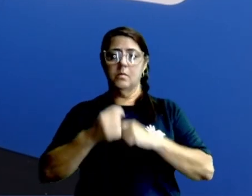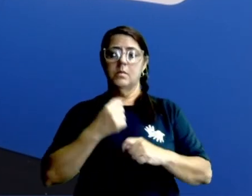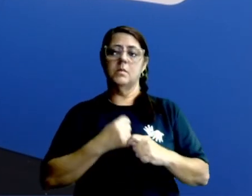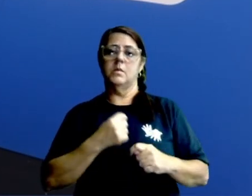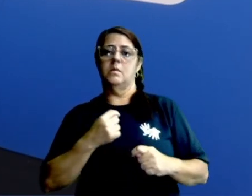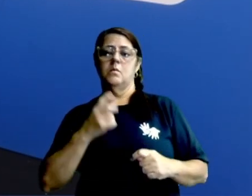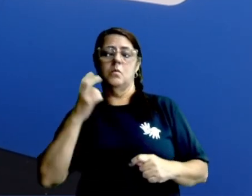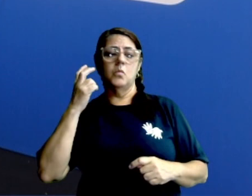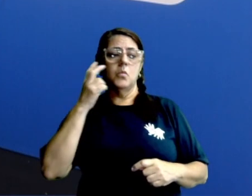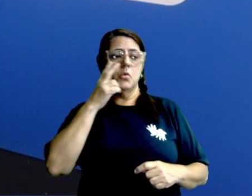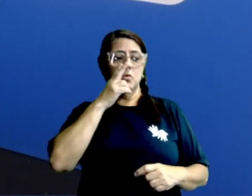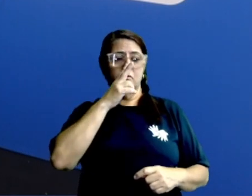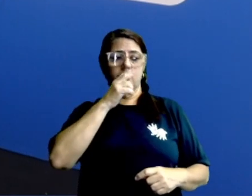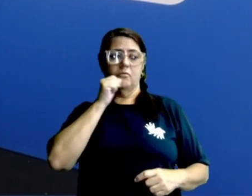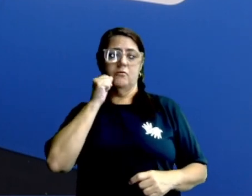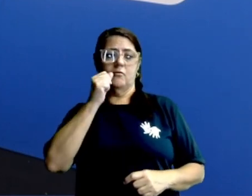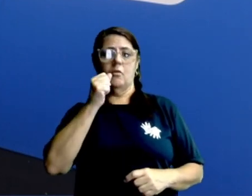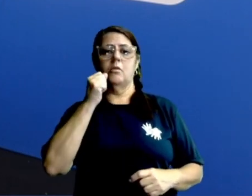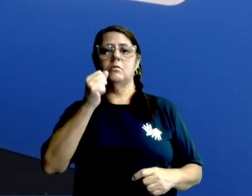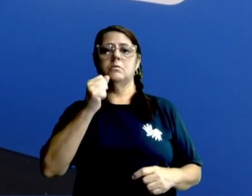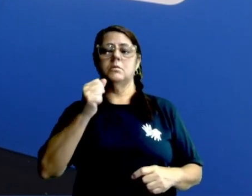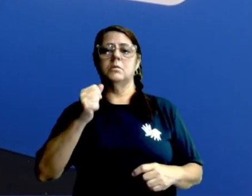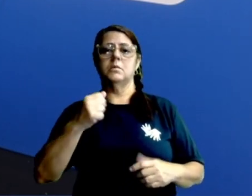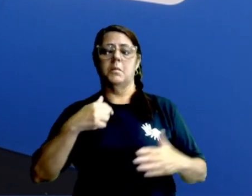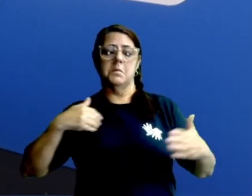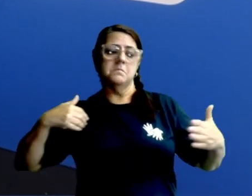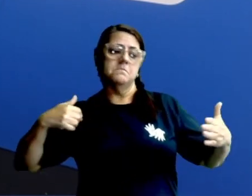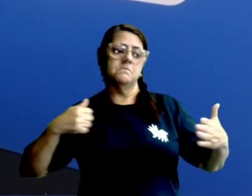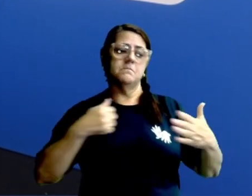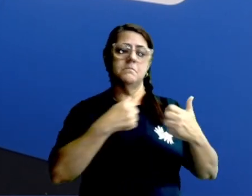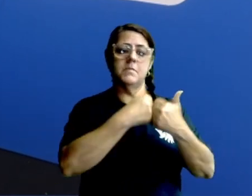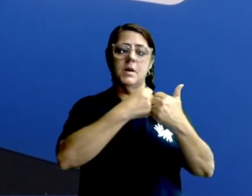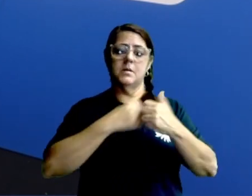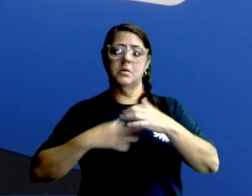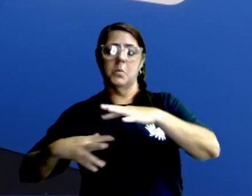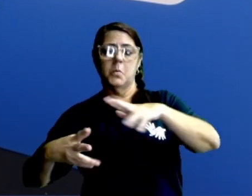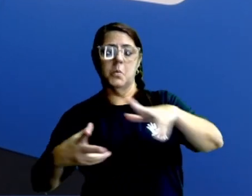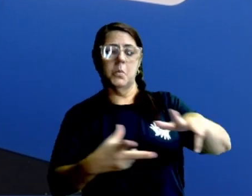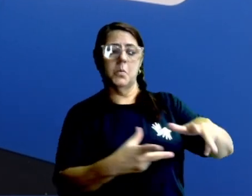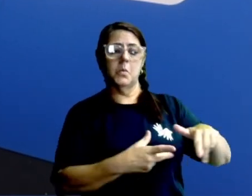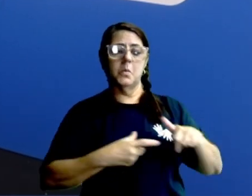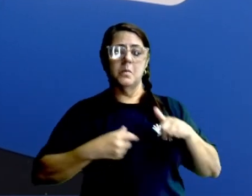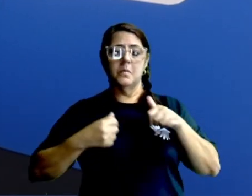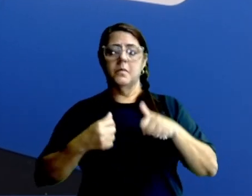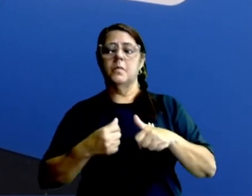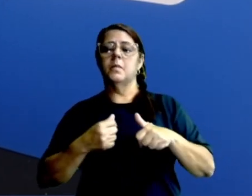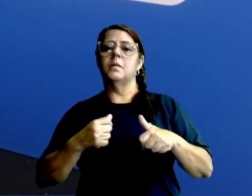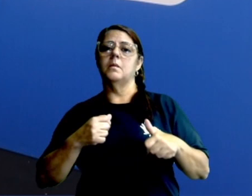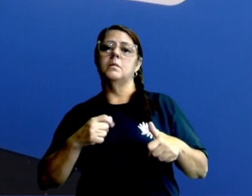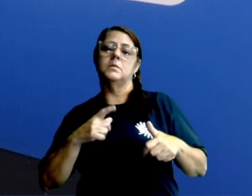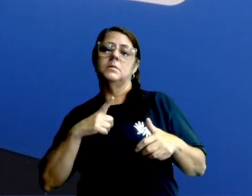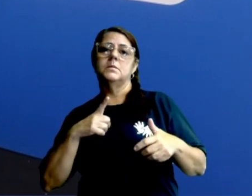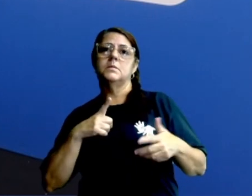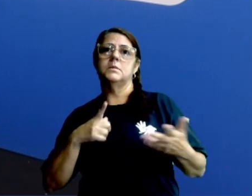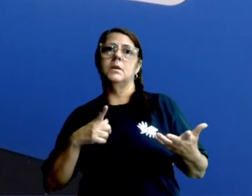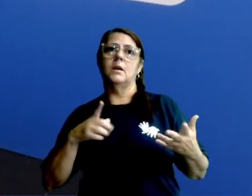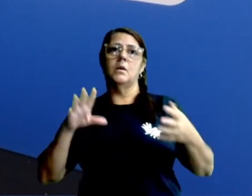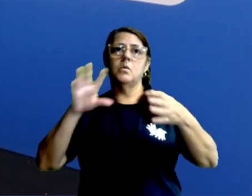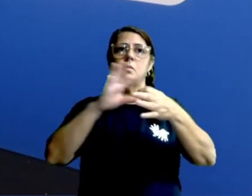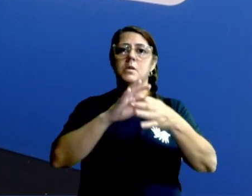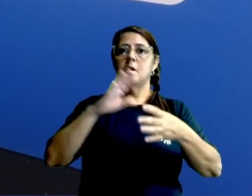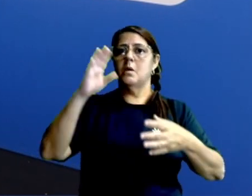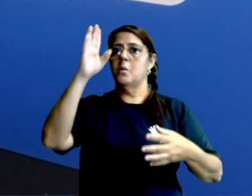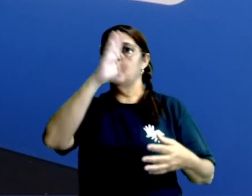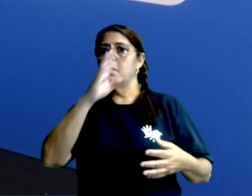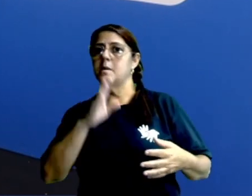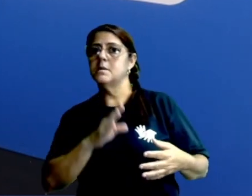forte que impacta na realidade do mundo todo. Então, as relações, né, de parceria do Brasil